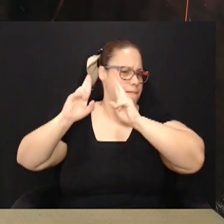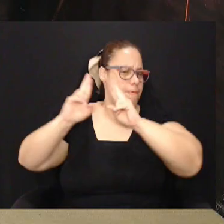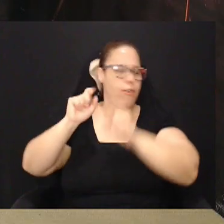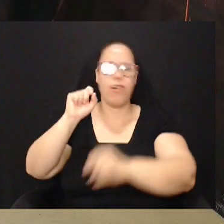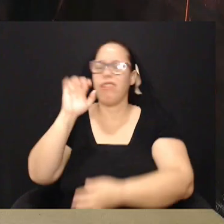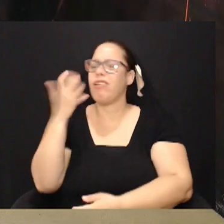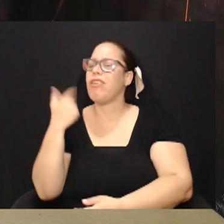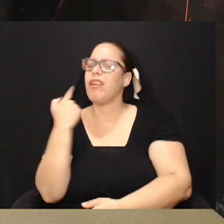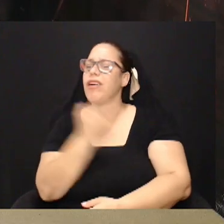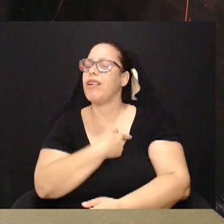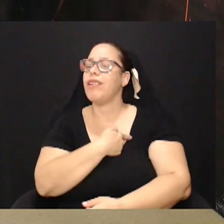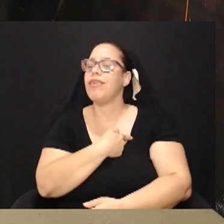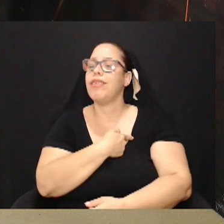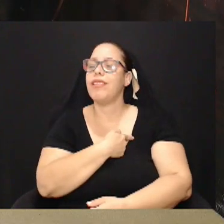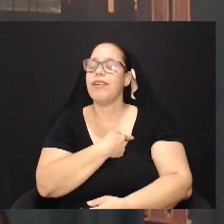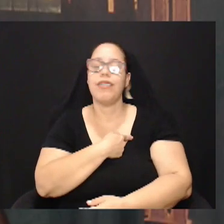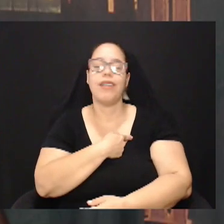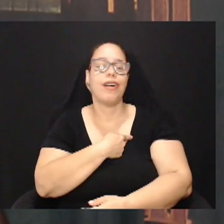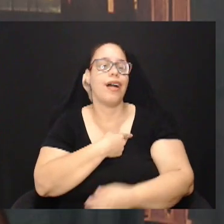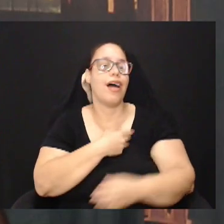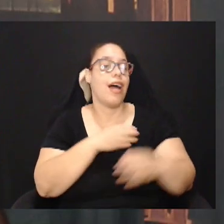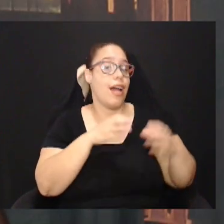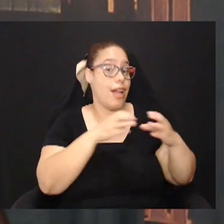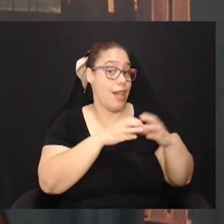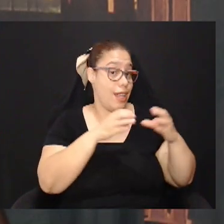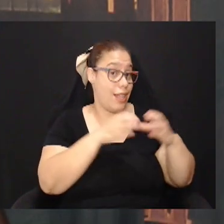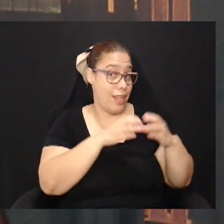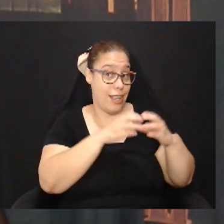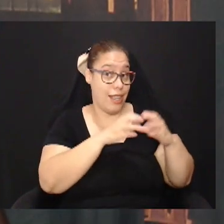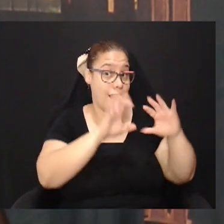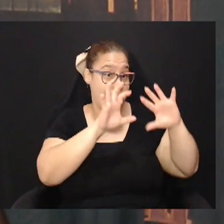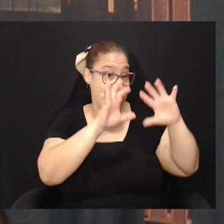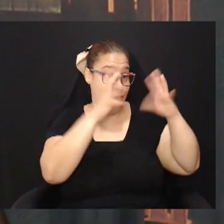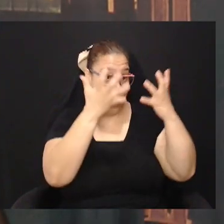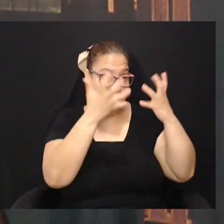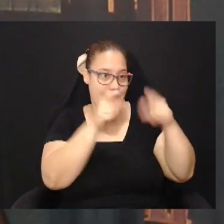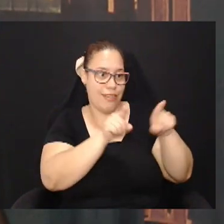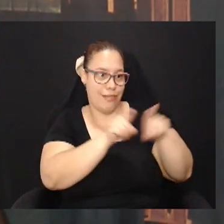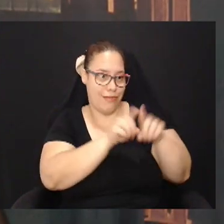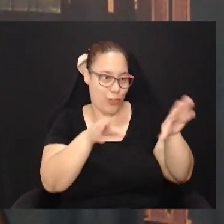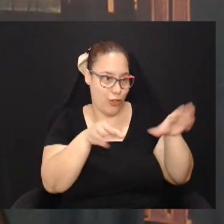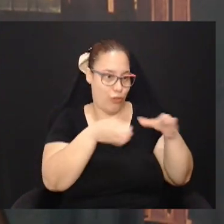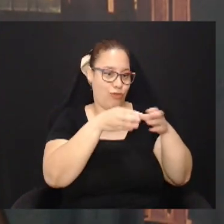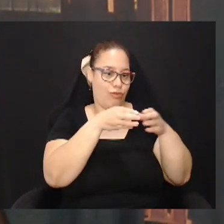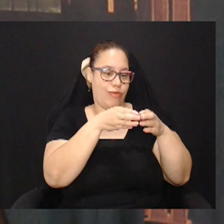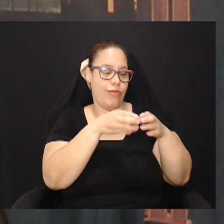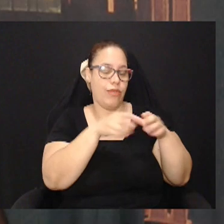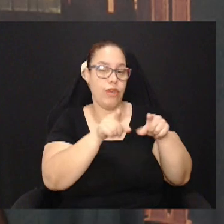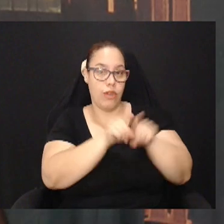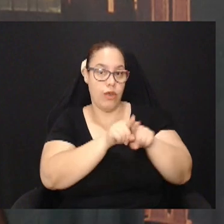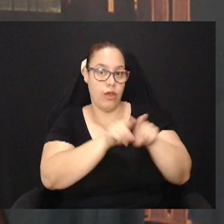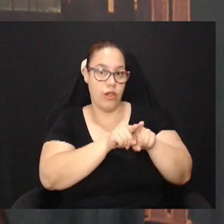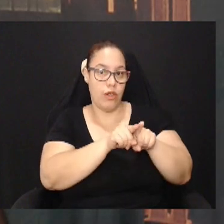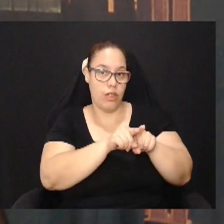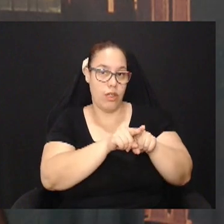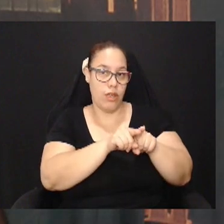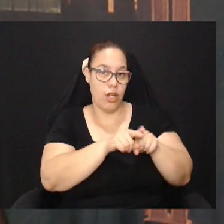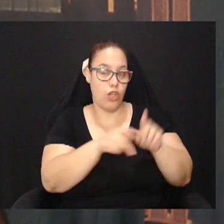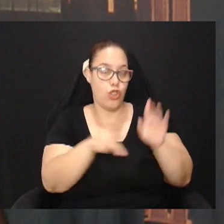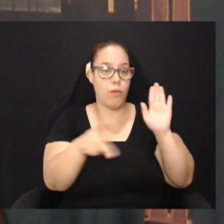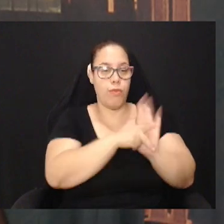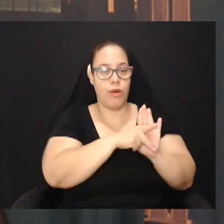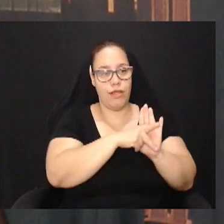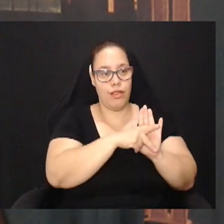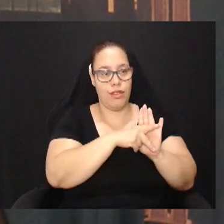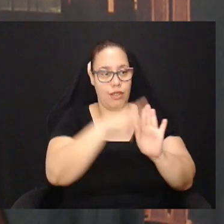Senso de coletivo. Senso Senso muito de coletividade. bem. Então, e também senso de pertencimento. Pertencimento,